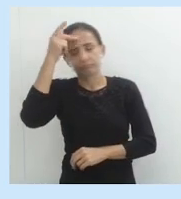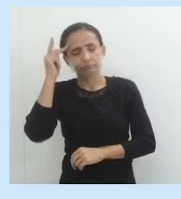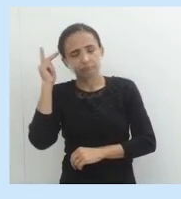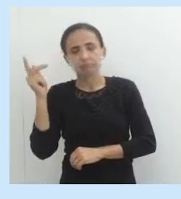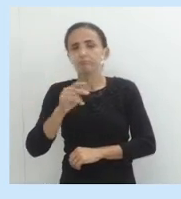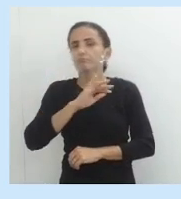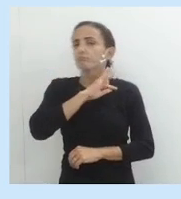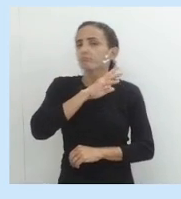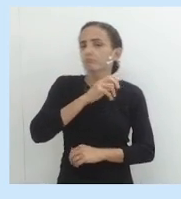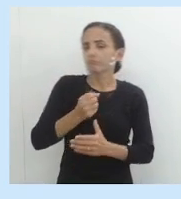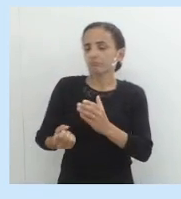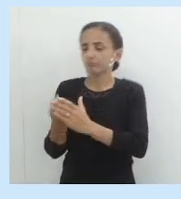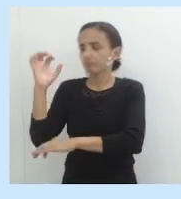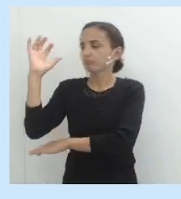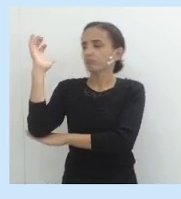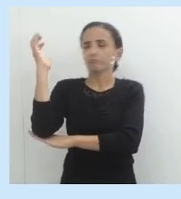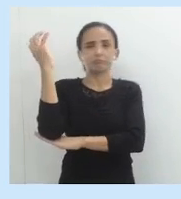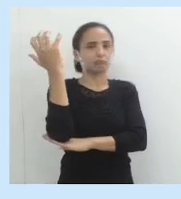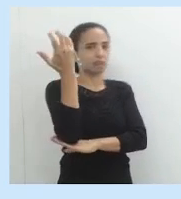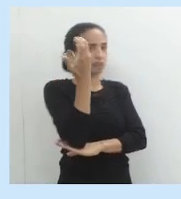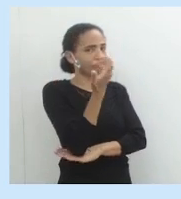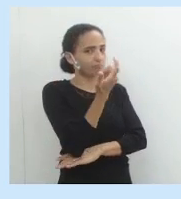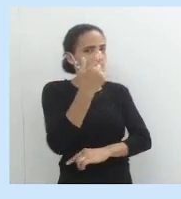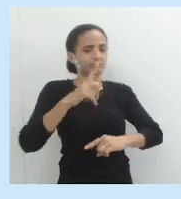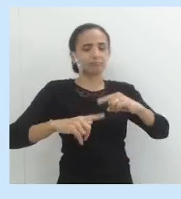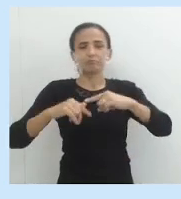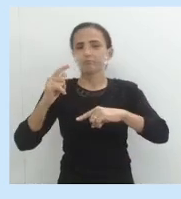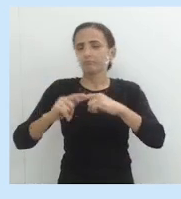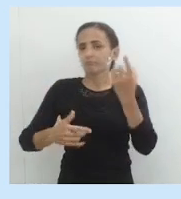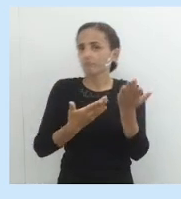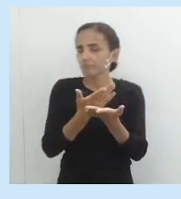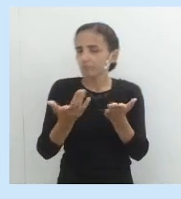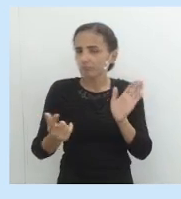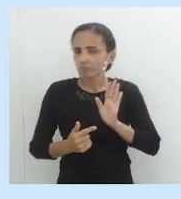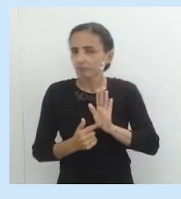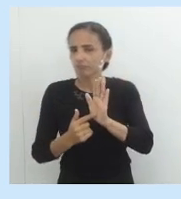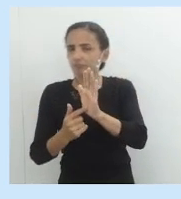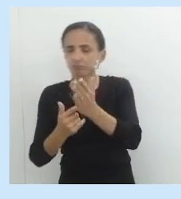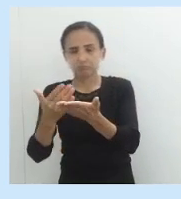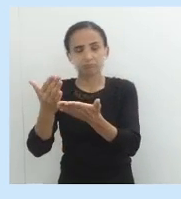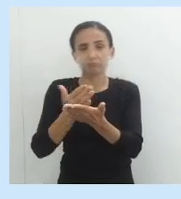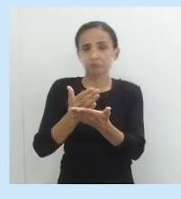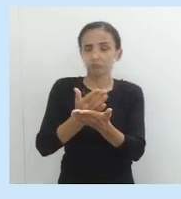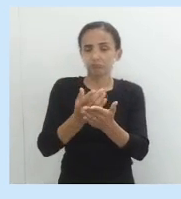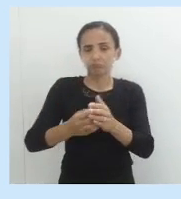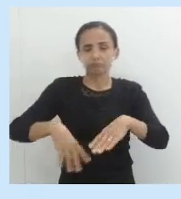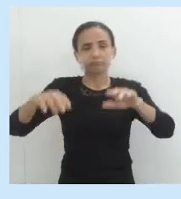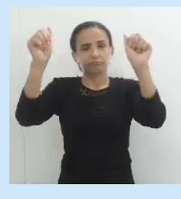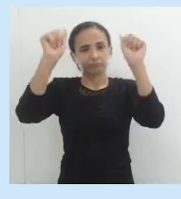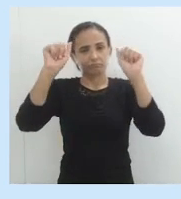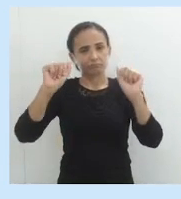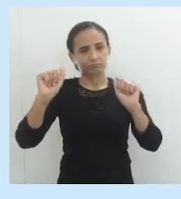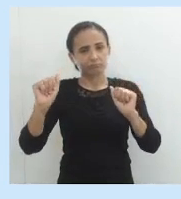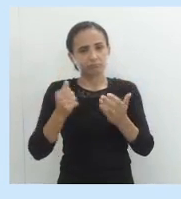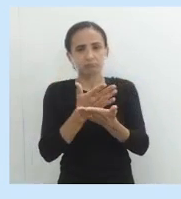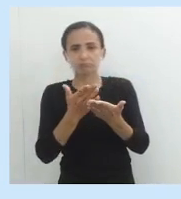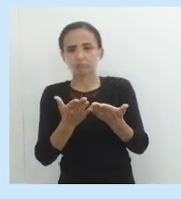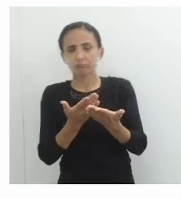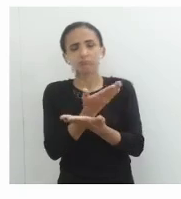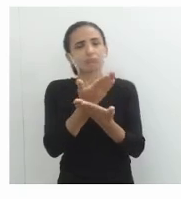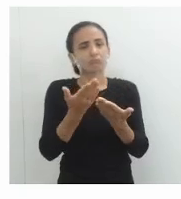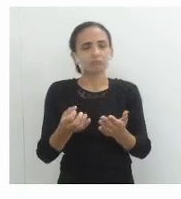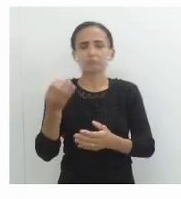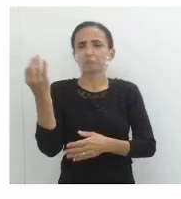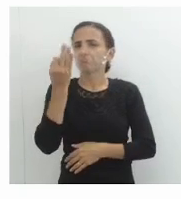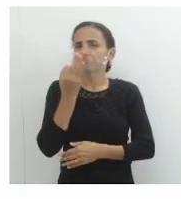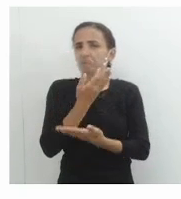da natureza, né? Elementos da natureza. Então, a gente está representando elementos tridimensionais numa arte bidimensional. Então, como isso pode ser feito? Os